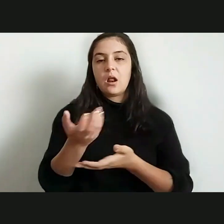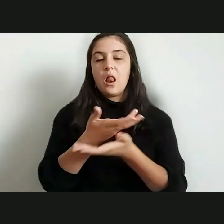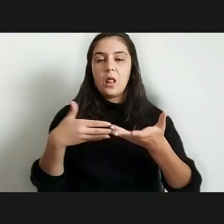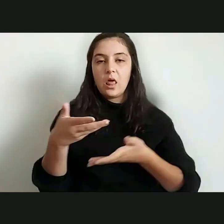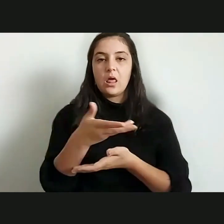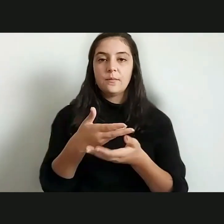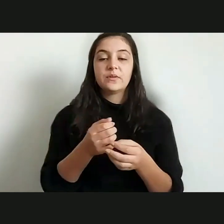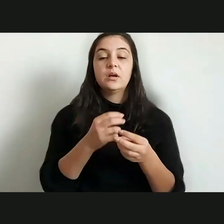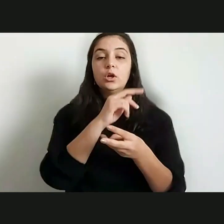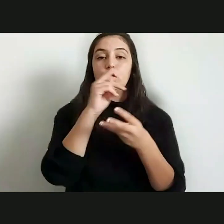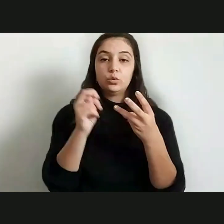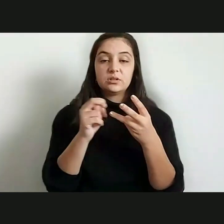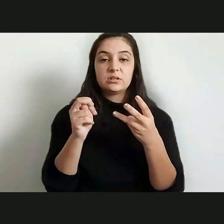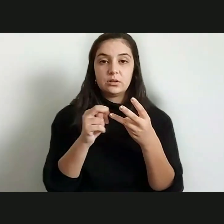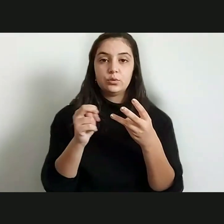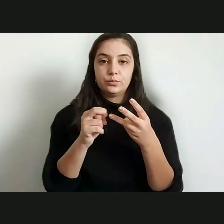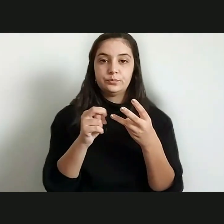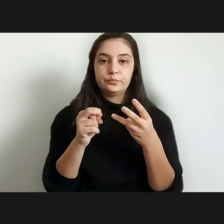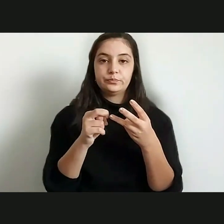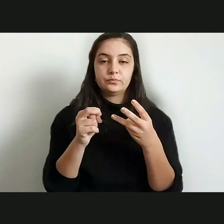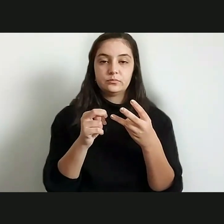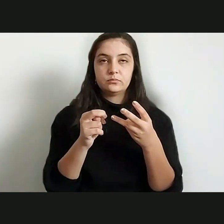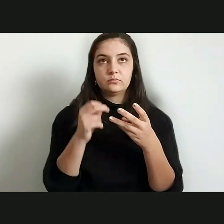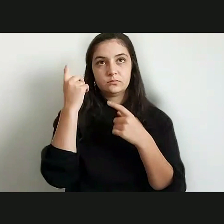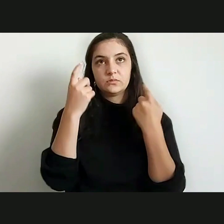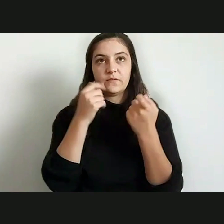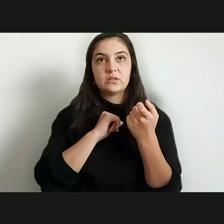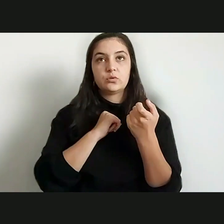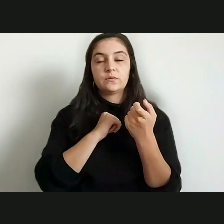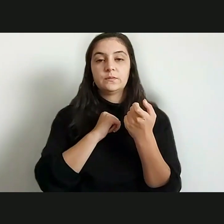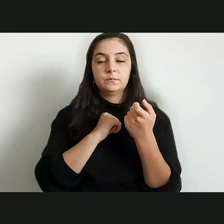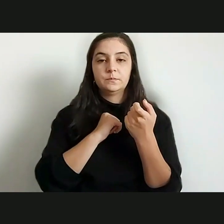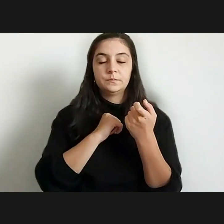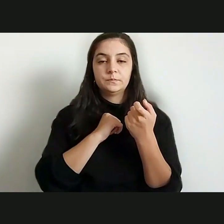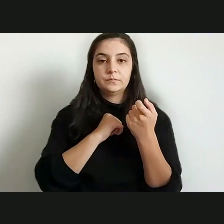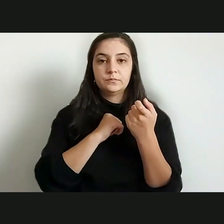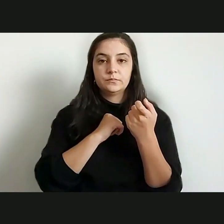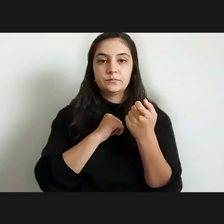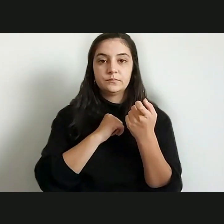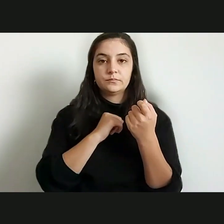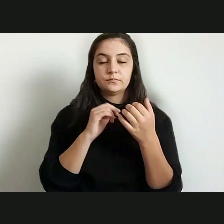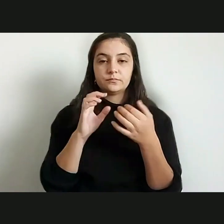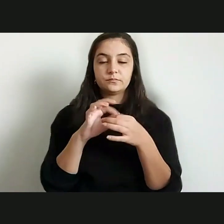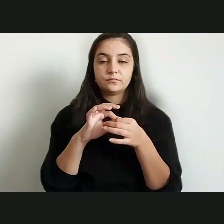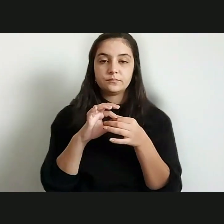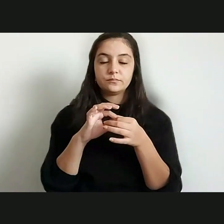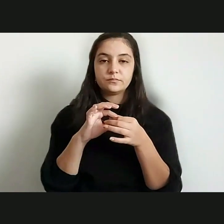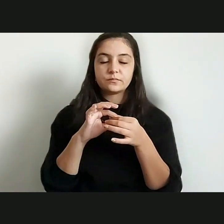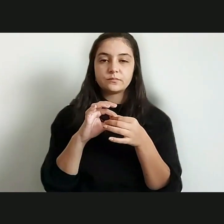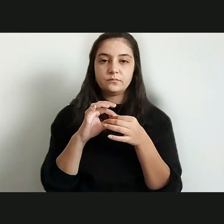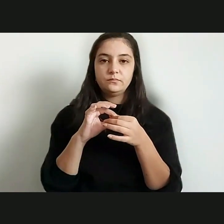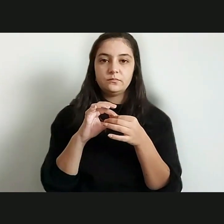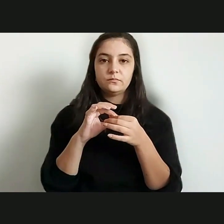E o terceiro ponto da minha reflexão está relacionado com aquilo que eu chamo as